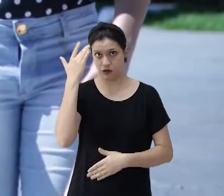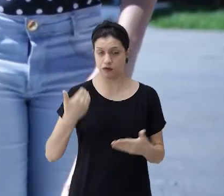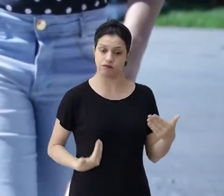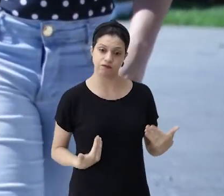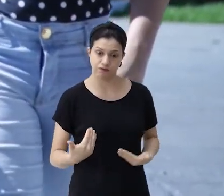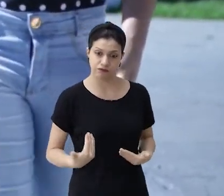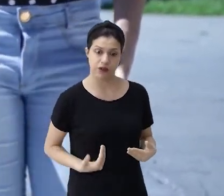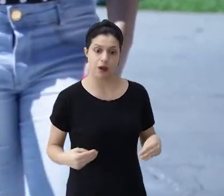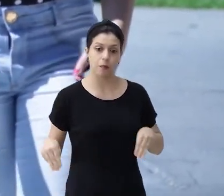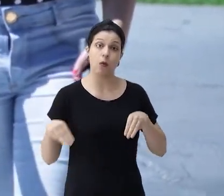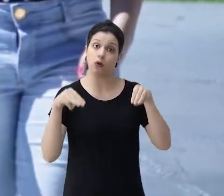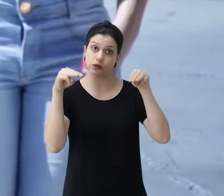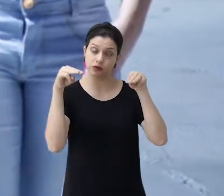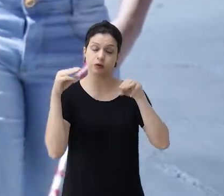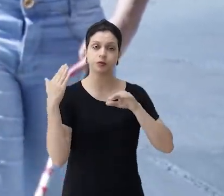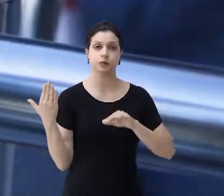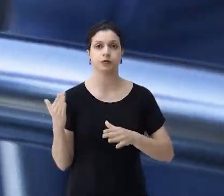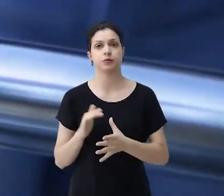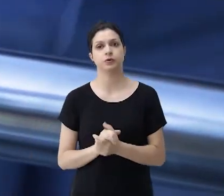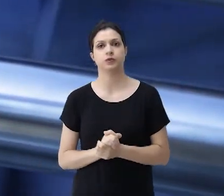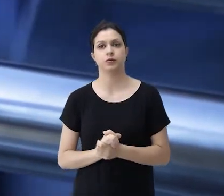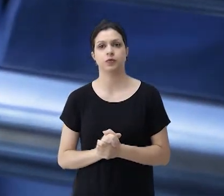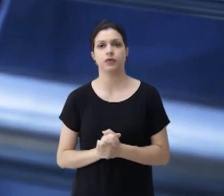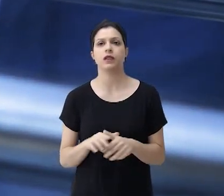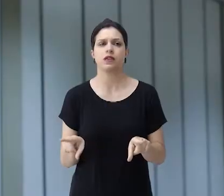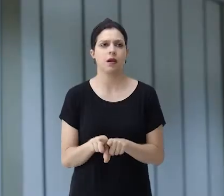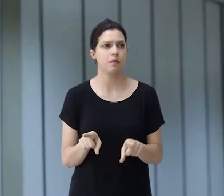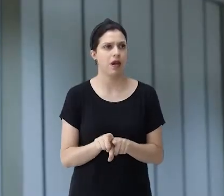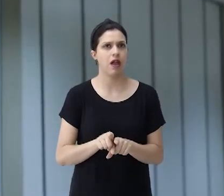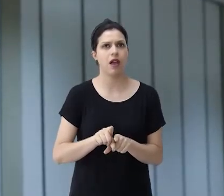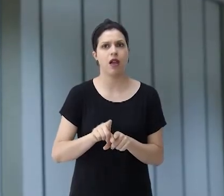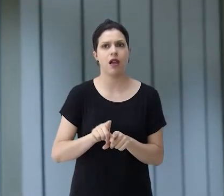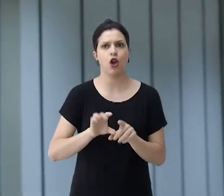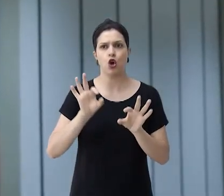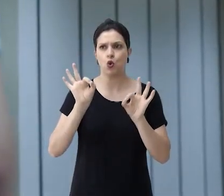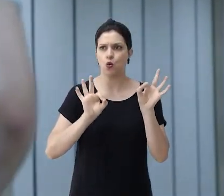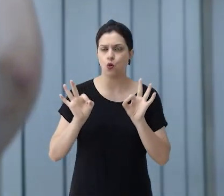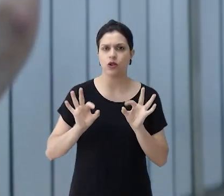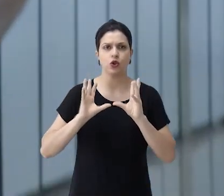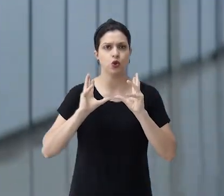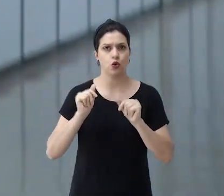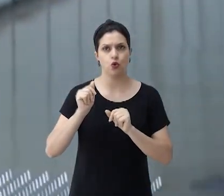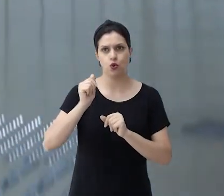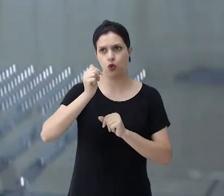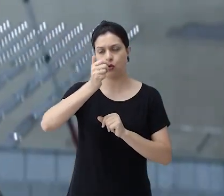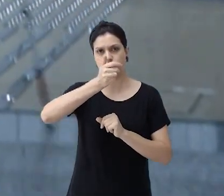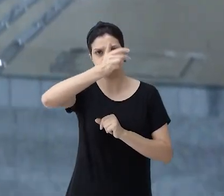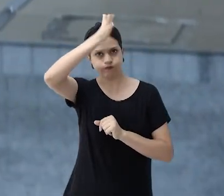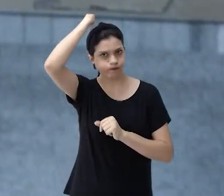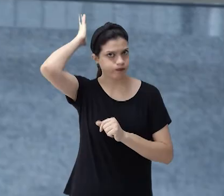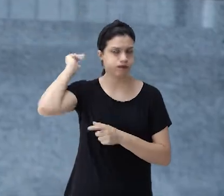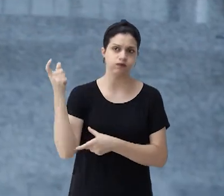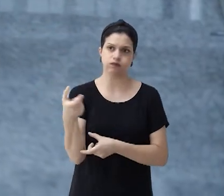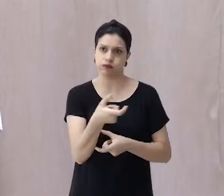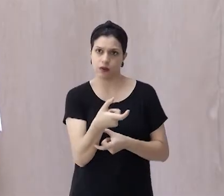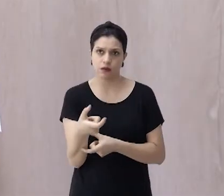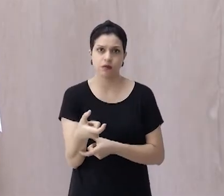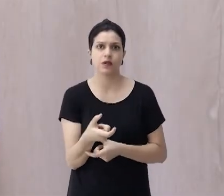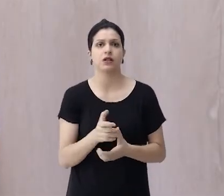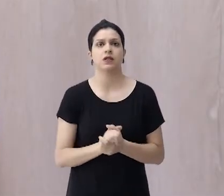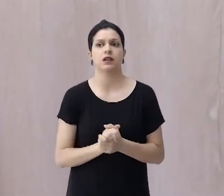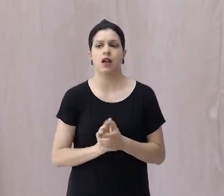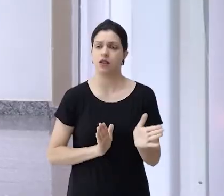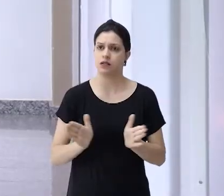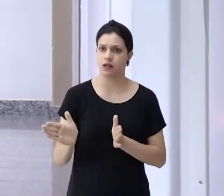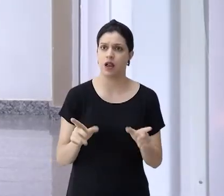aos funcionários bem moderno, na exigência do Corpo de Bombeiro, com acesso para pessoas com